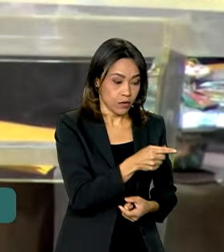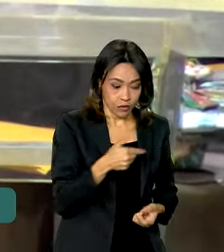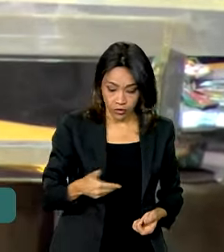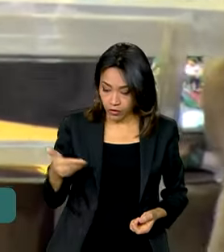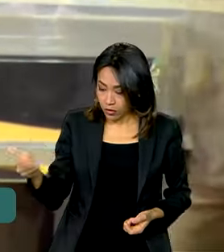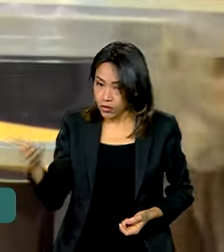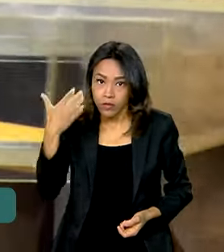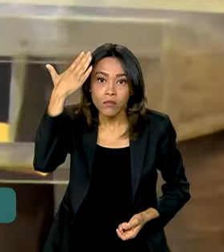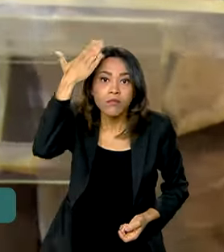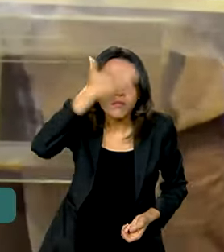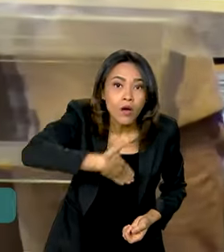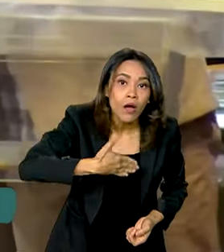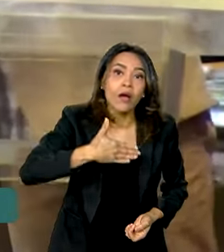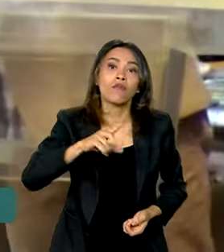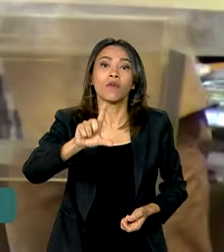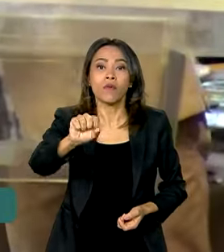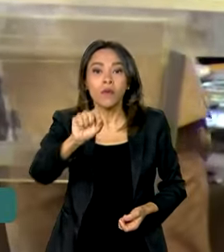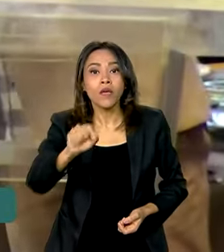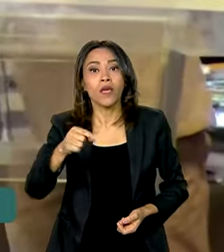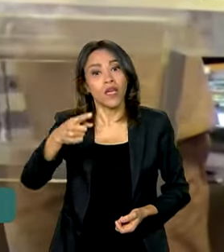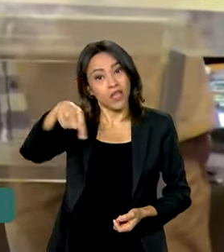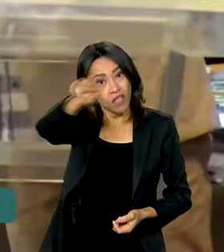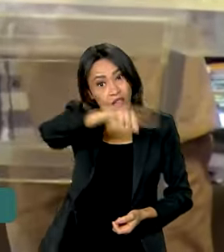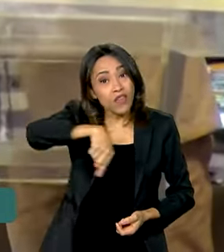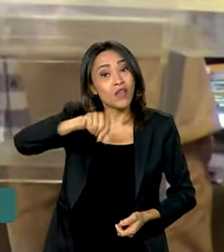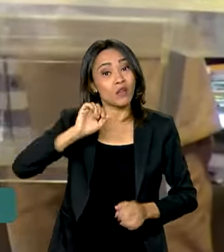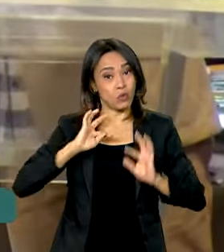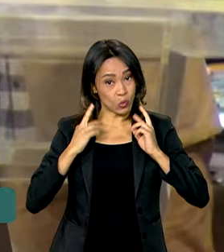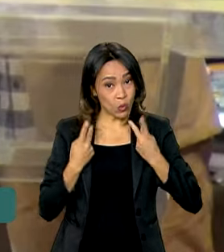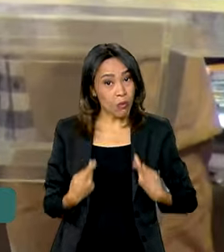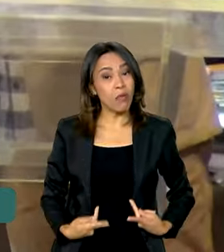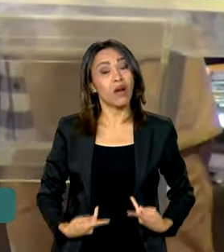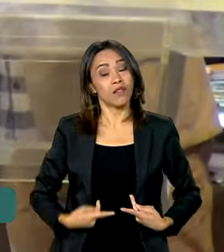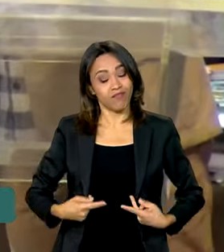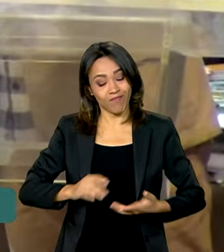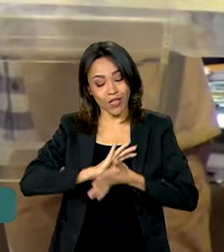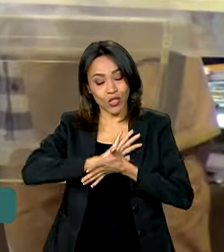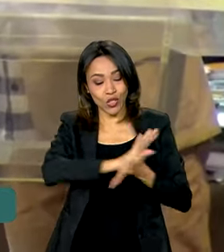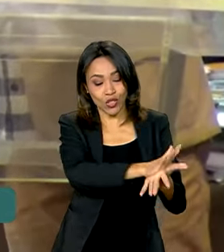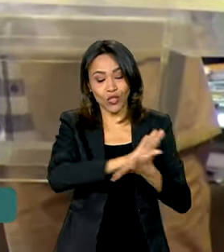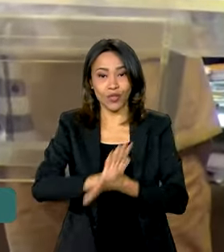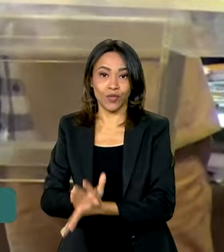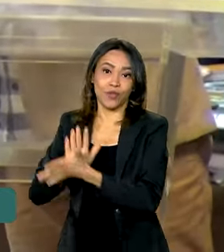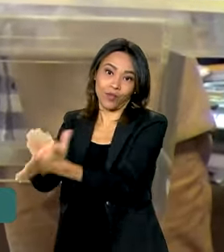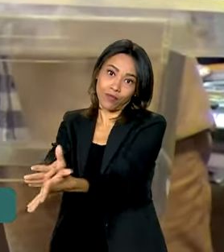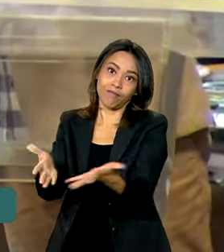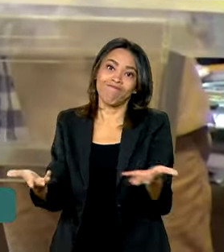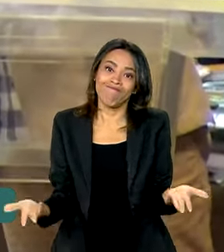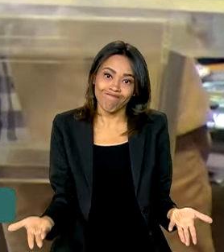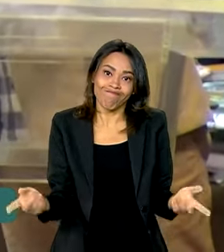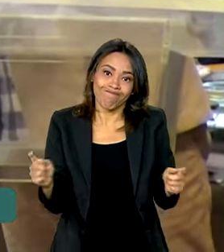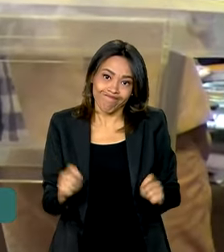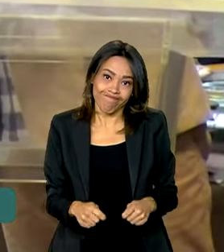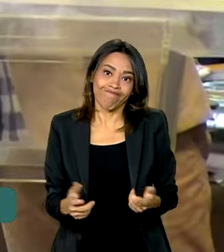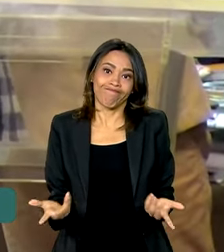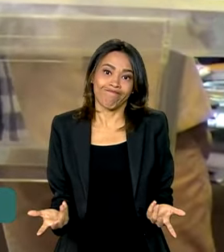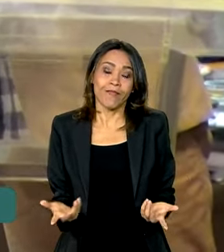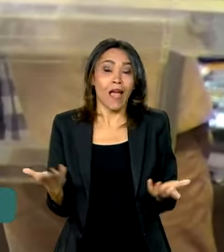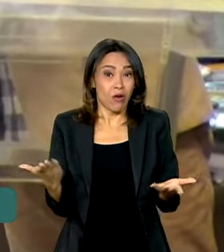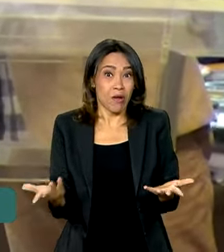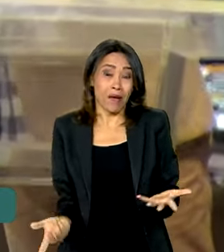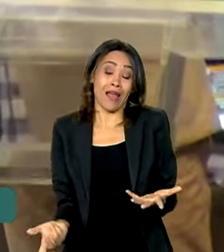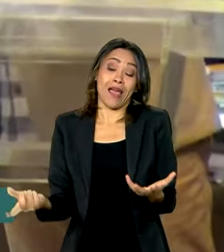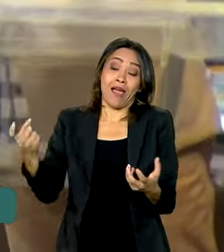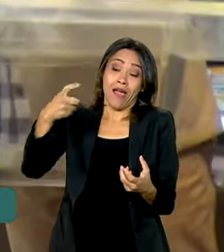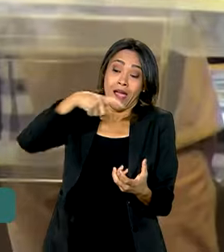uma demonstração de que os seres humanos são capazes de destruir. Agora, para reconstruir